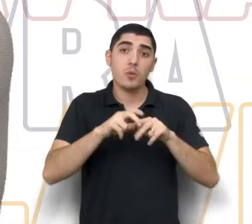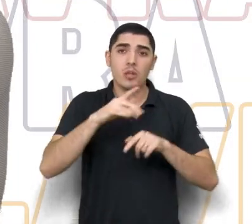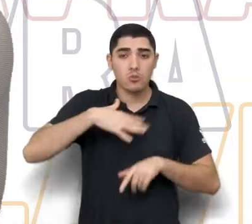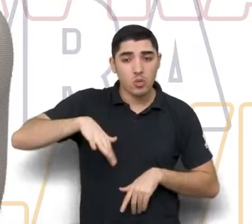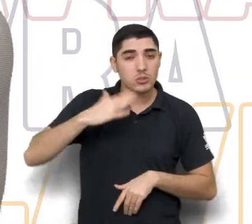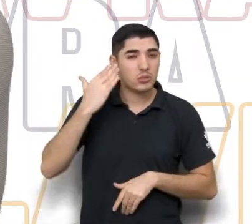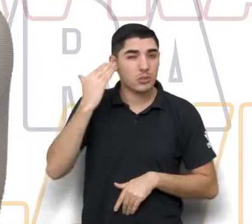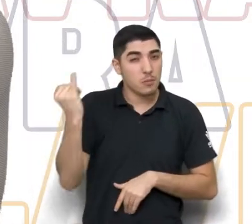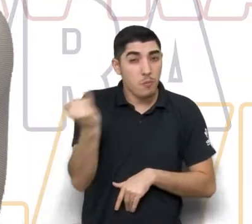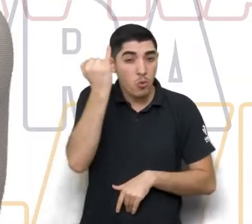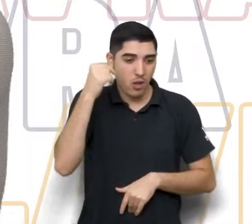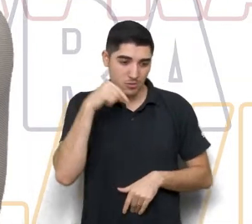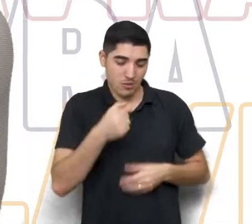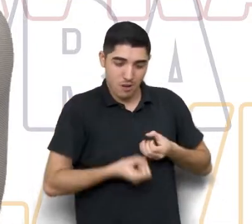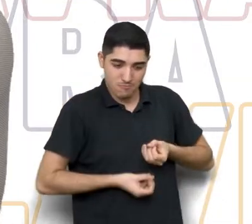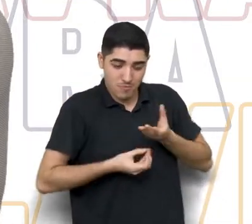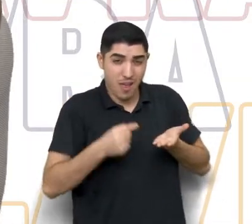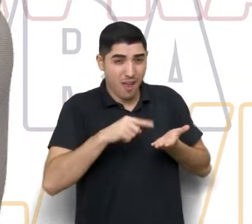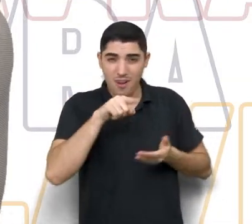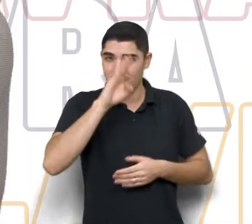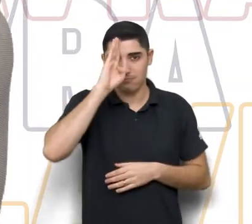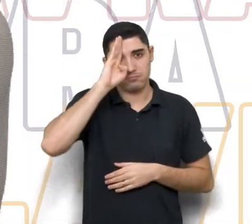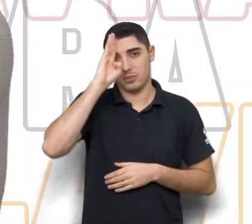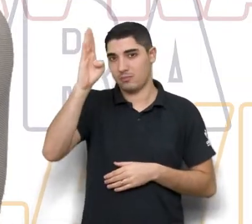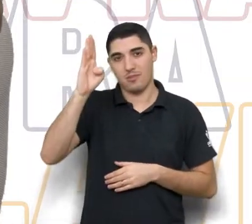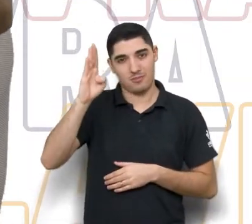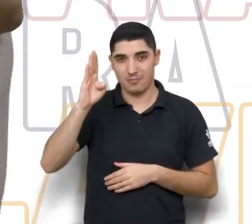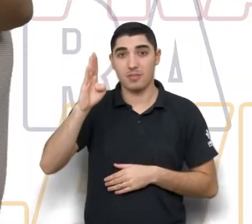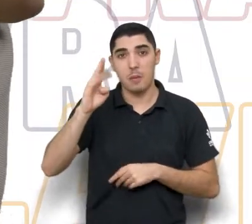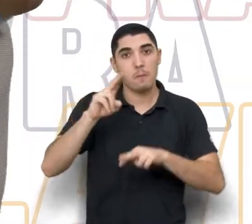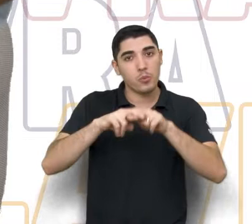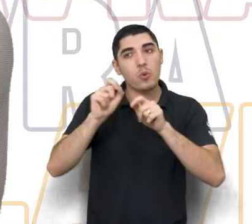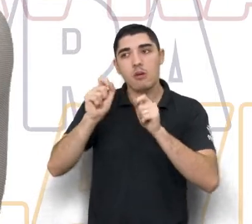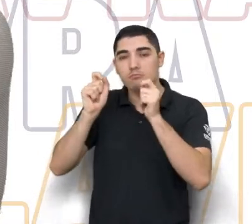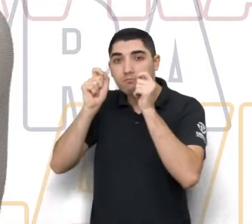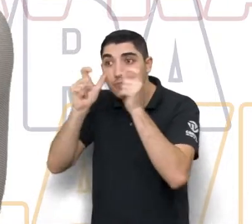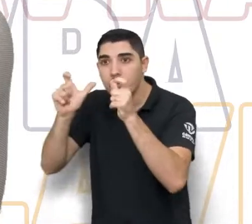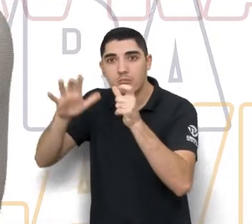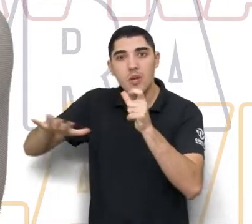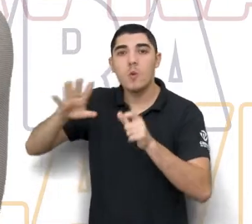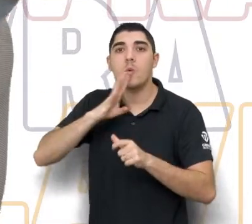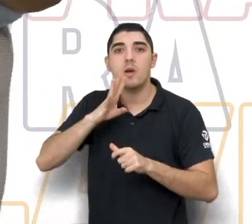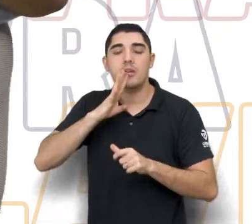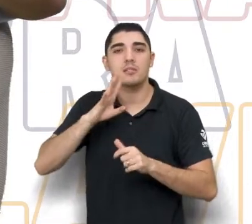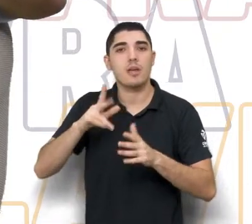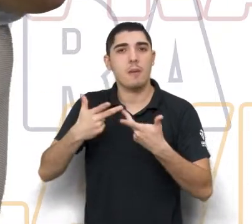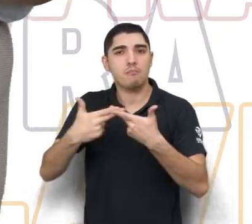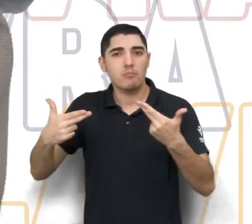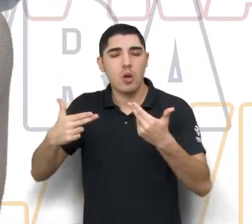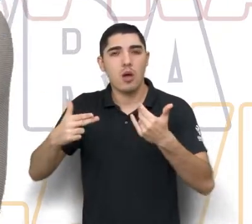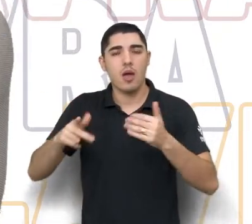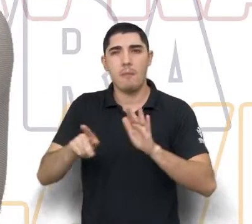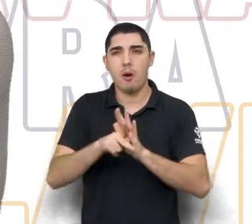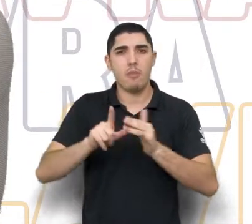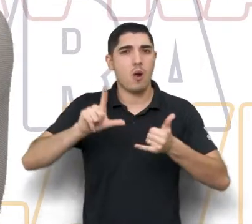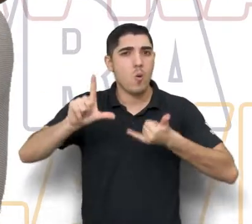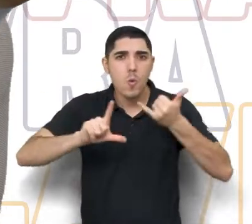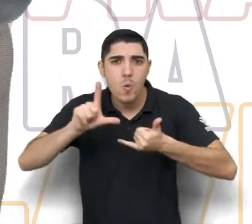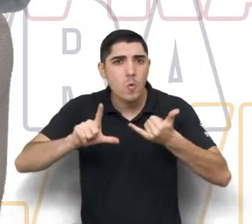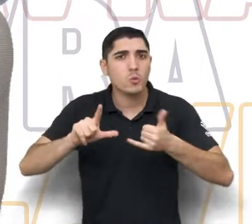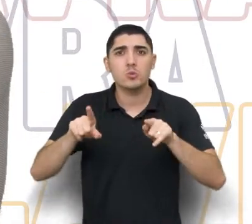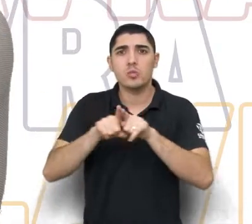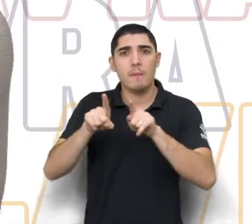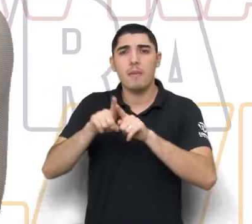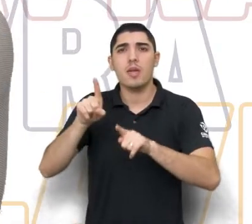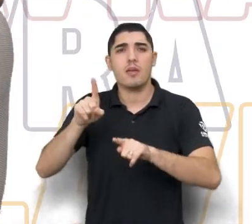da poesia. Ela é fundamental, né, para despertar o lúdico, né, para despertar a sensibilidade,